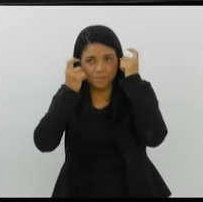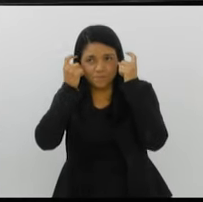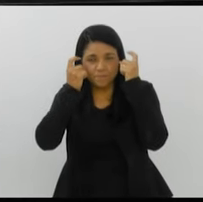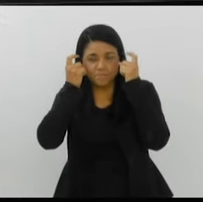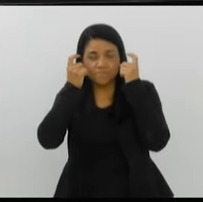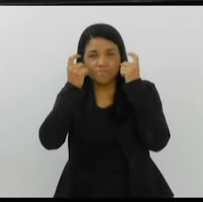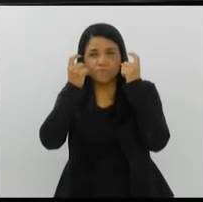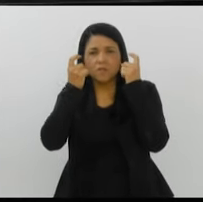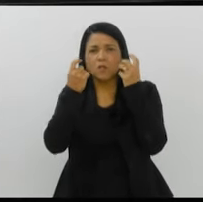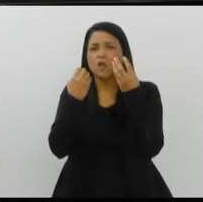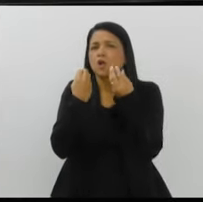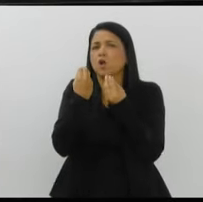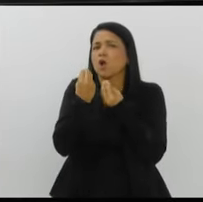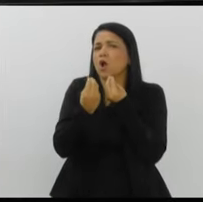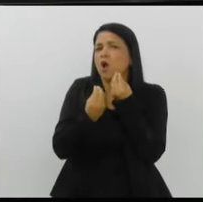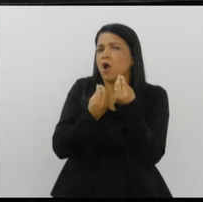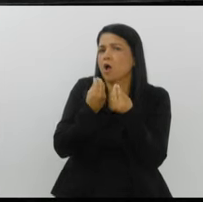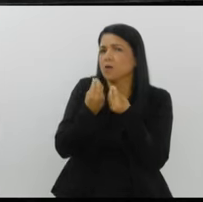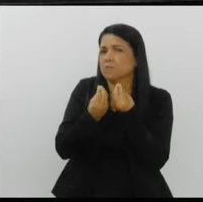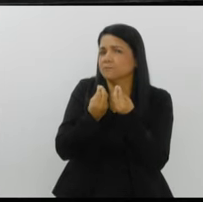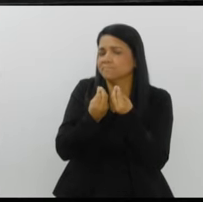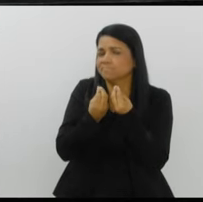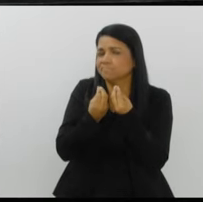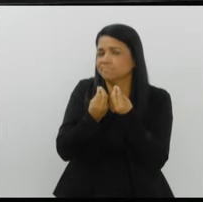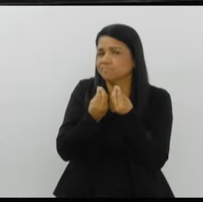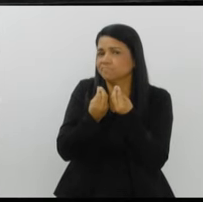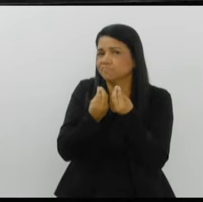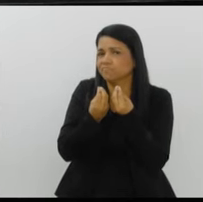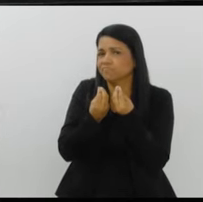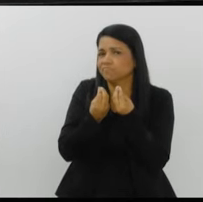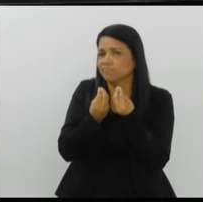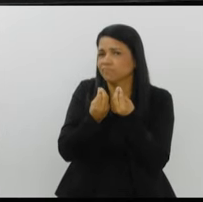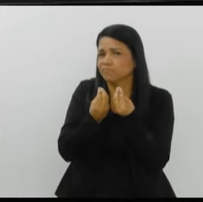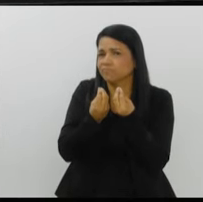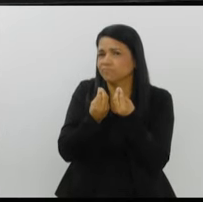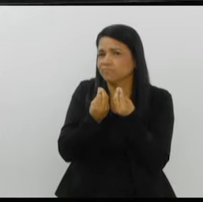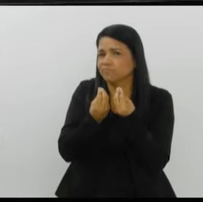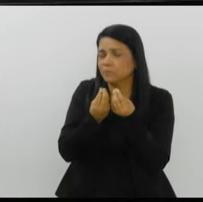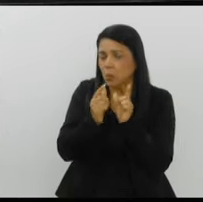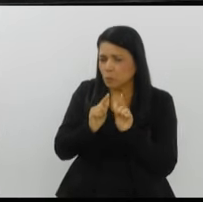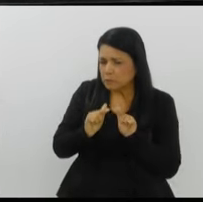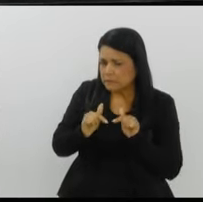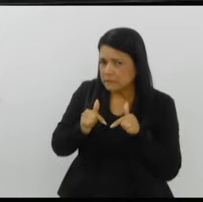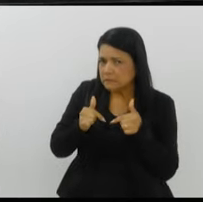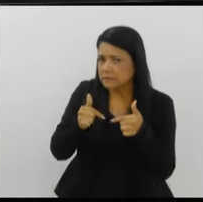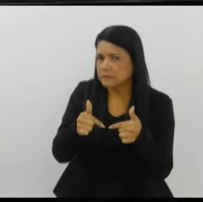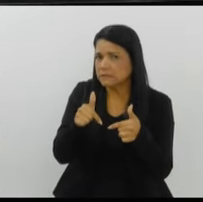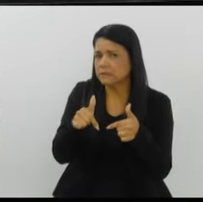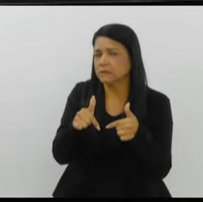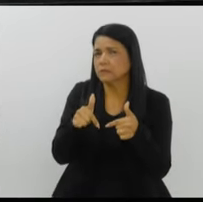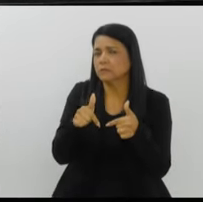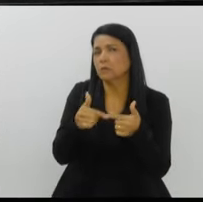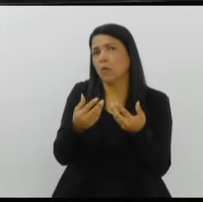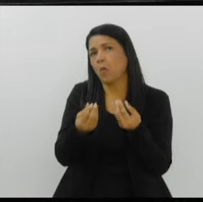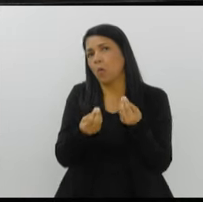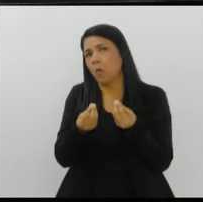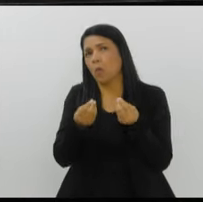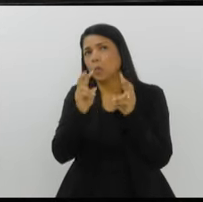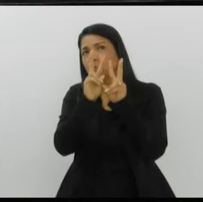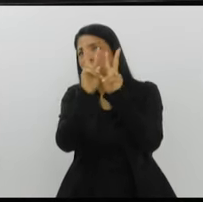a forma um pouco assodada com que, como esse tema está sendo